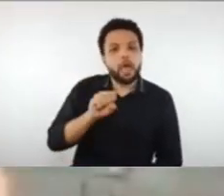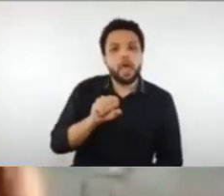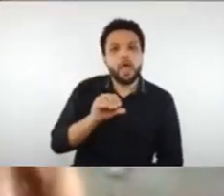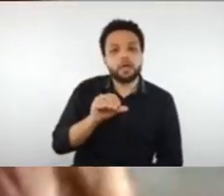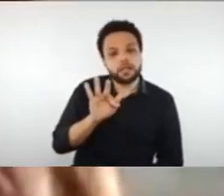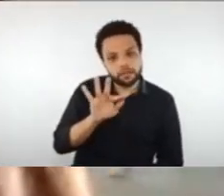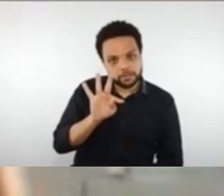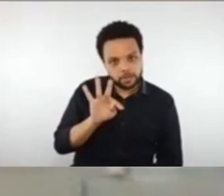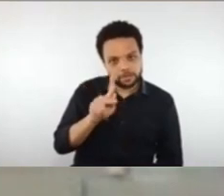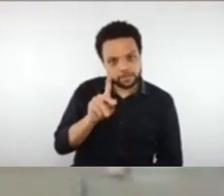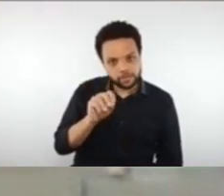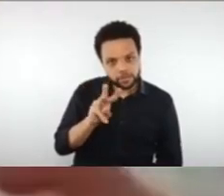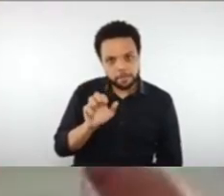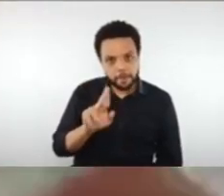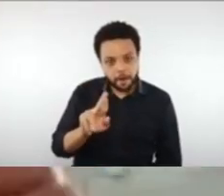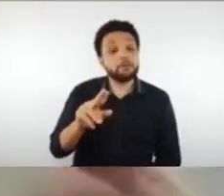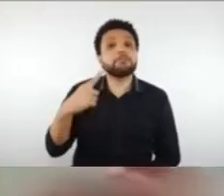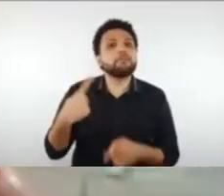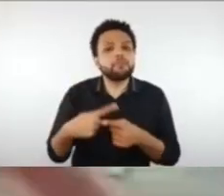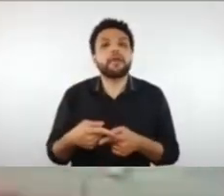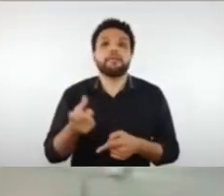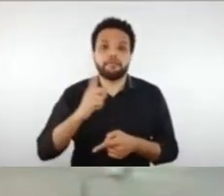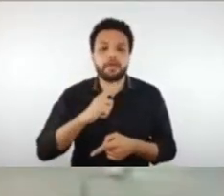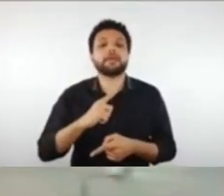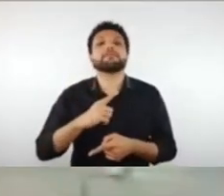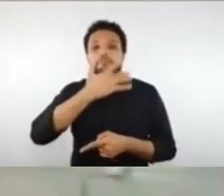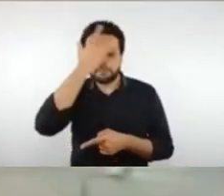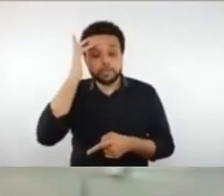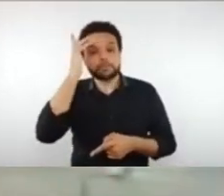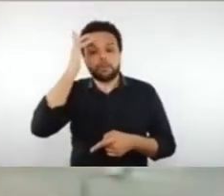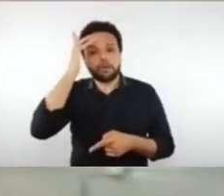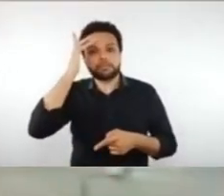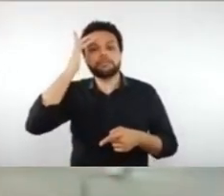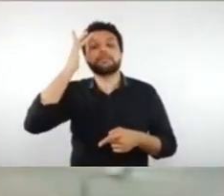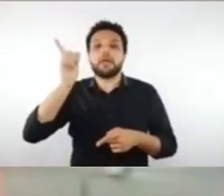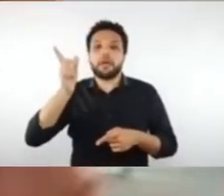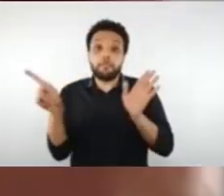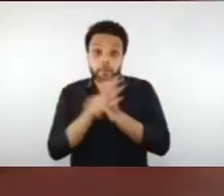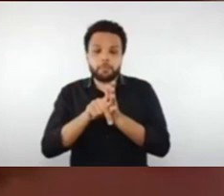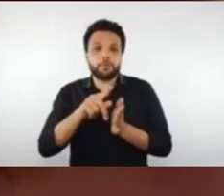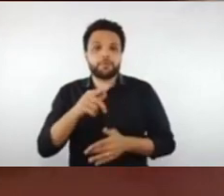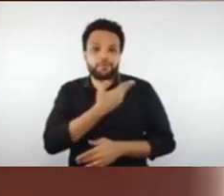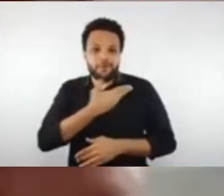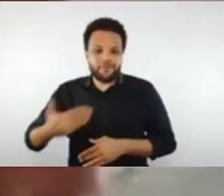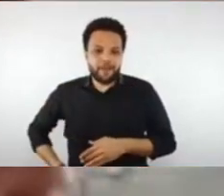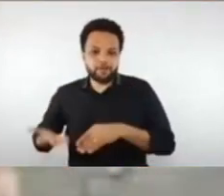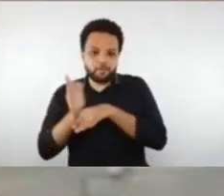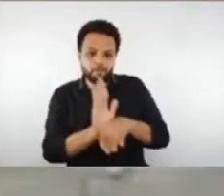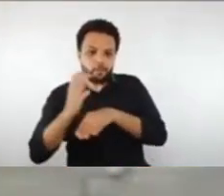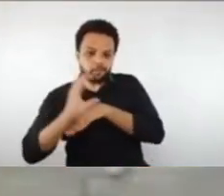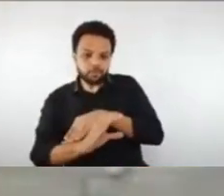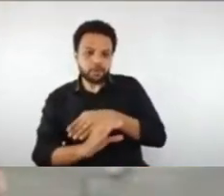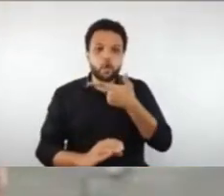e não do Estado, então é state actors e non-state actors, estou traduzindo super mal, eu sei,